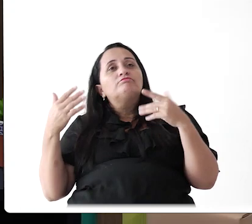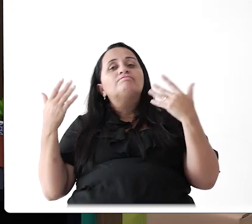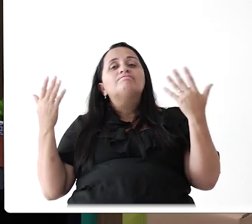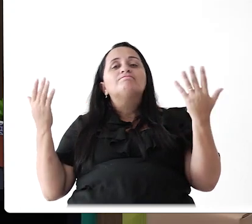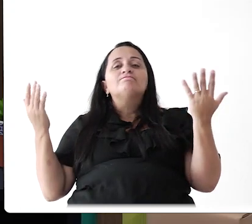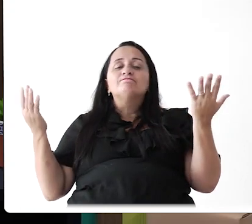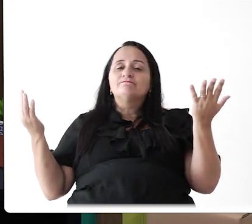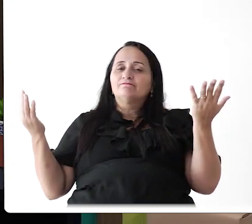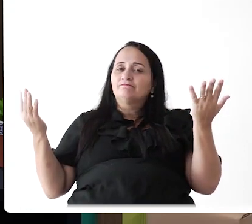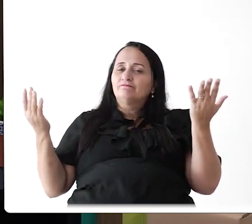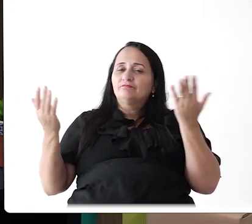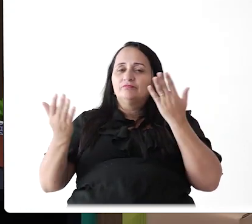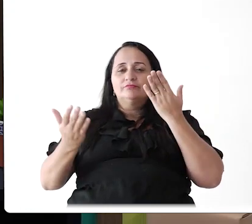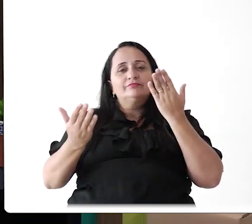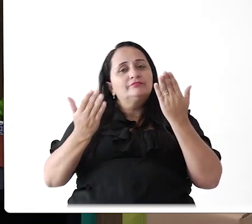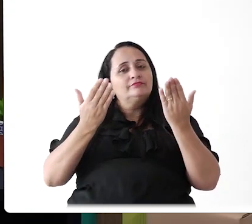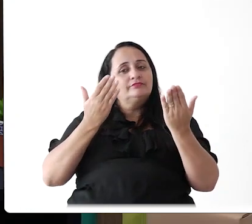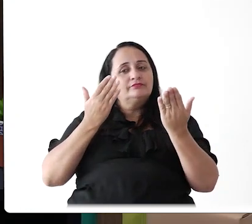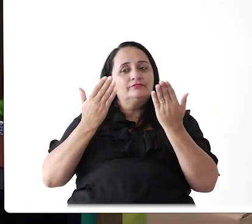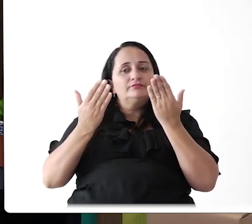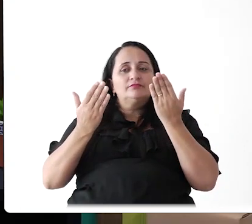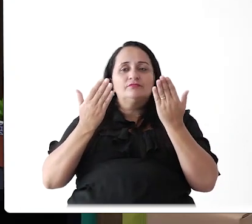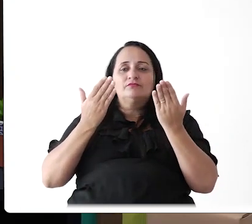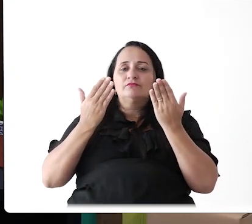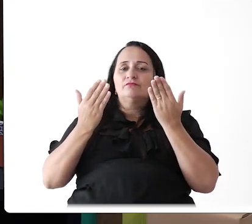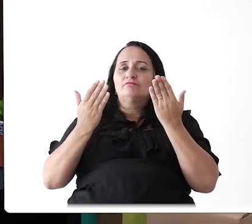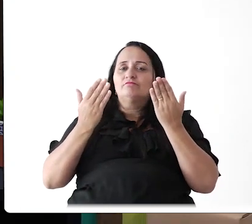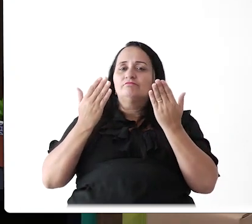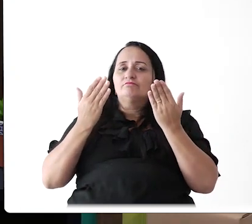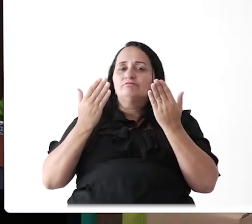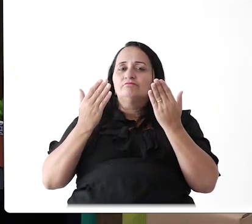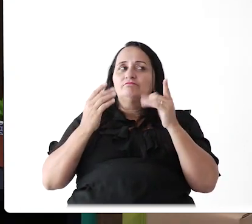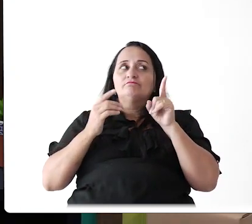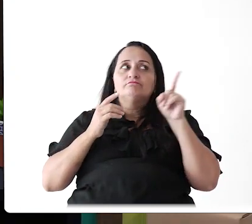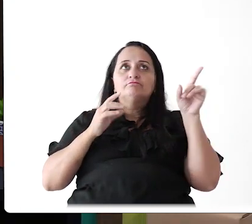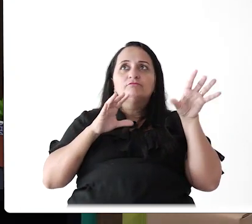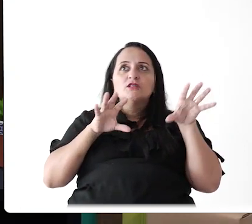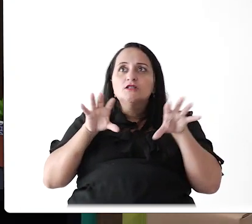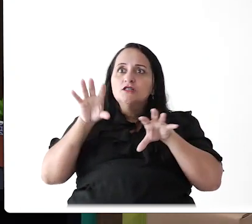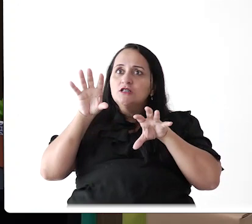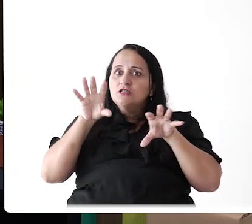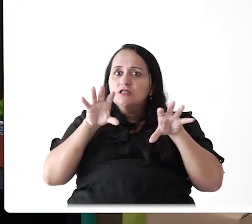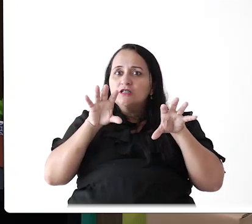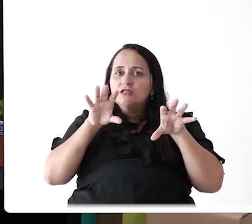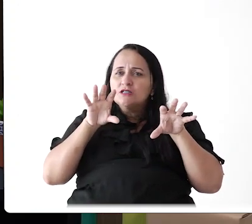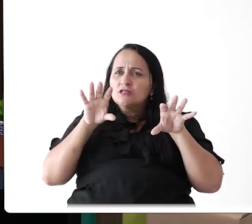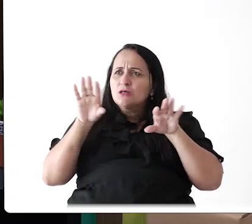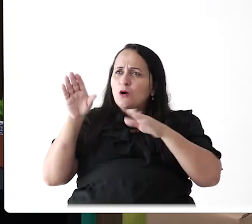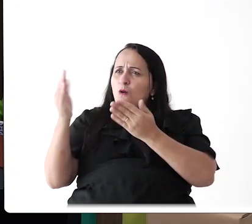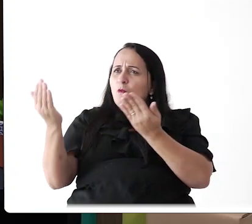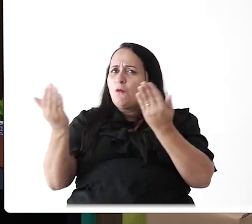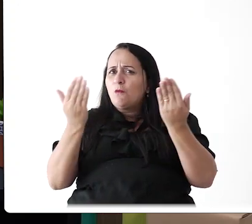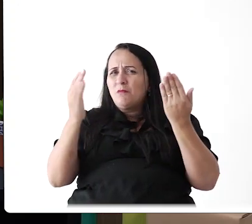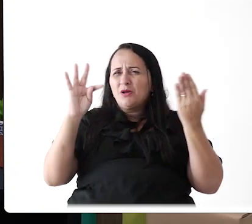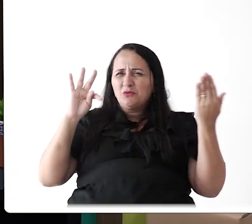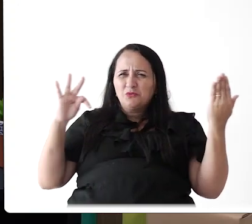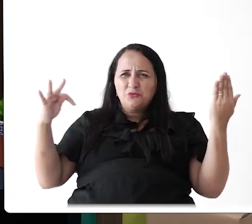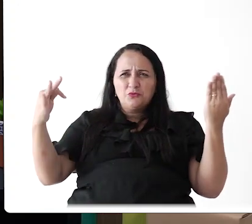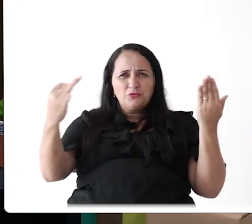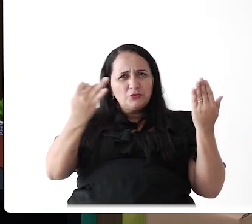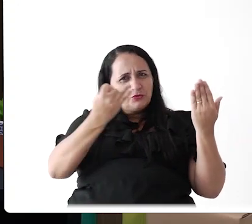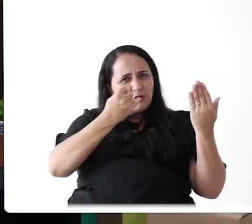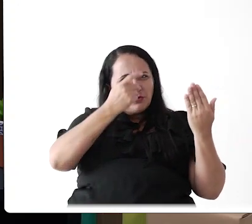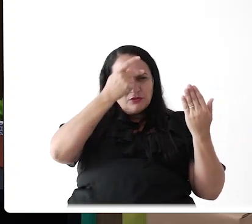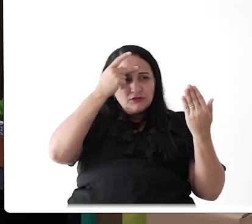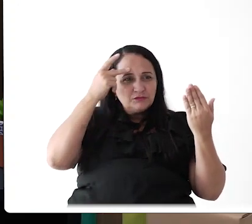bem que ele está comparando Frankenstein como toda a gente, todos nós.